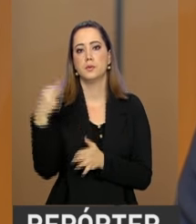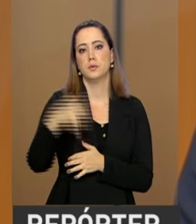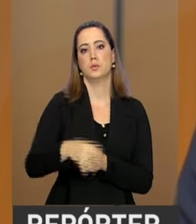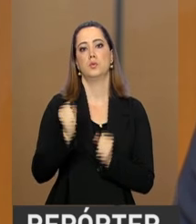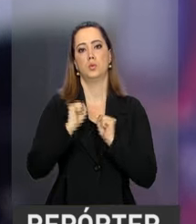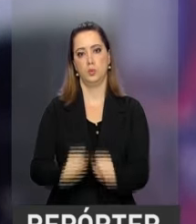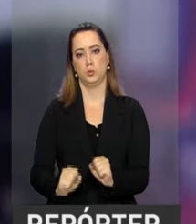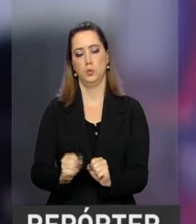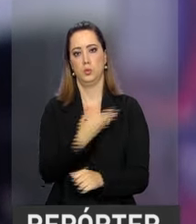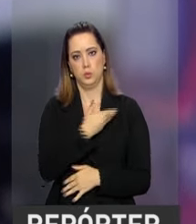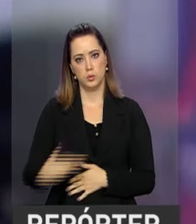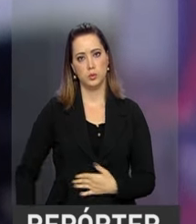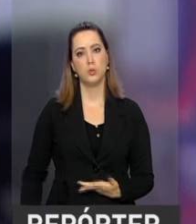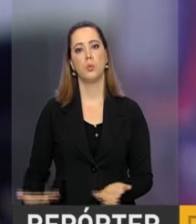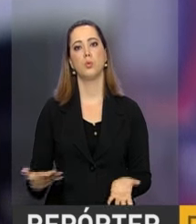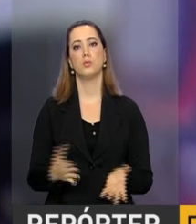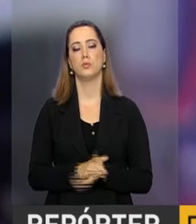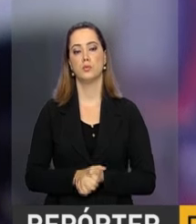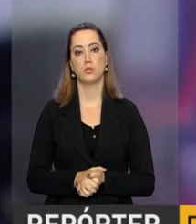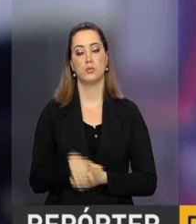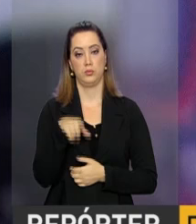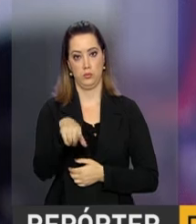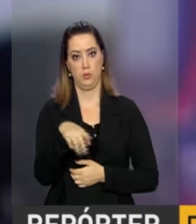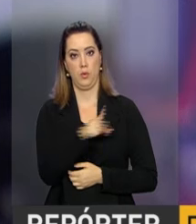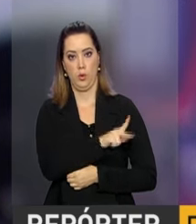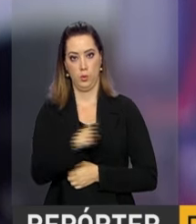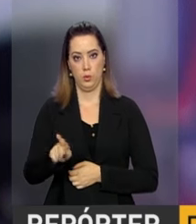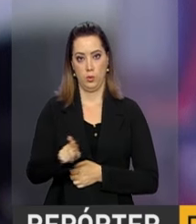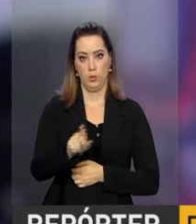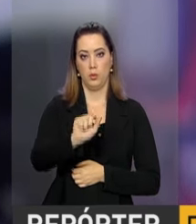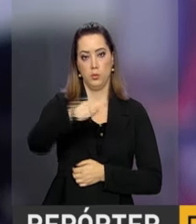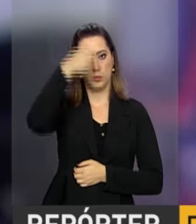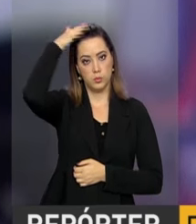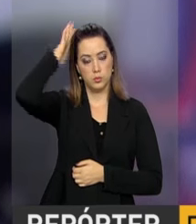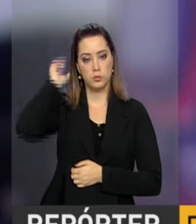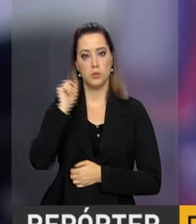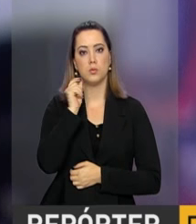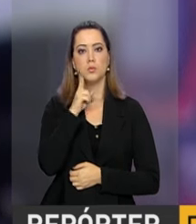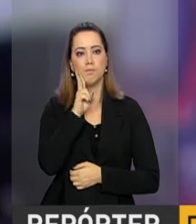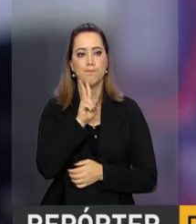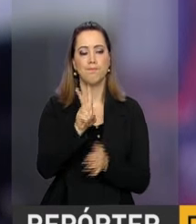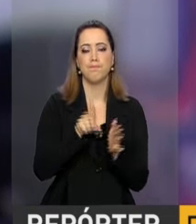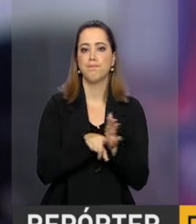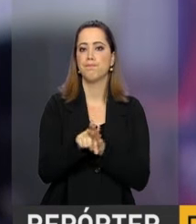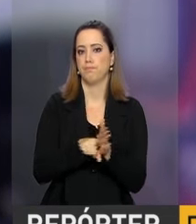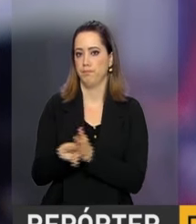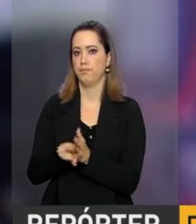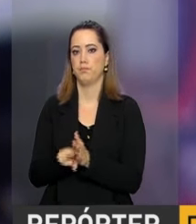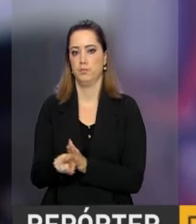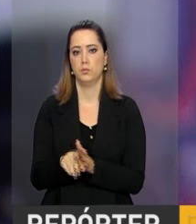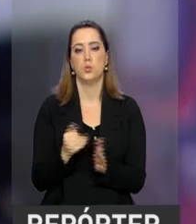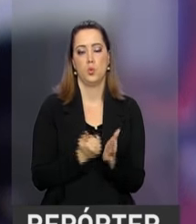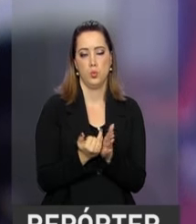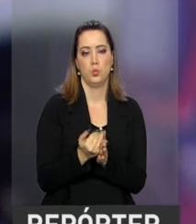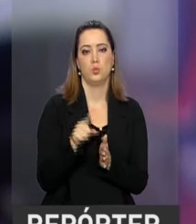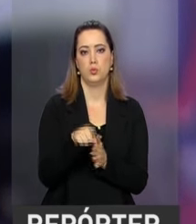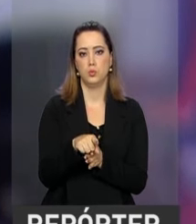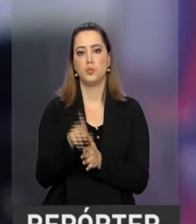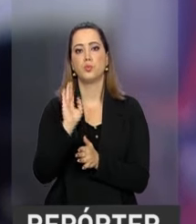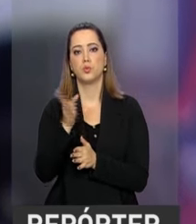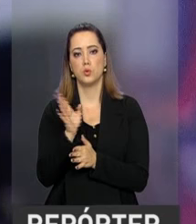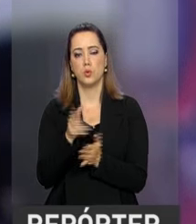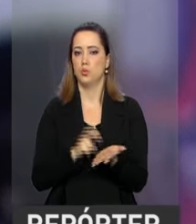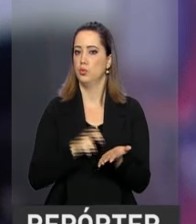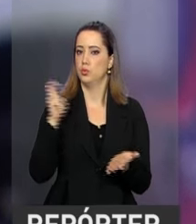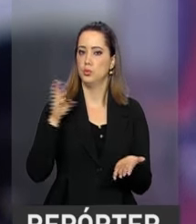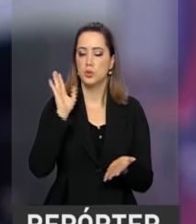poder público. O presidente em exercício, Michel Temer, acompanhou a operação hashtag. O Planalto confirmou a ação ainda pela